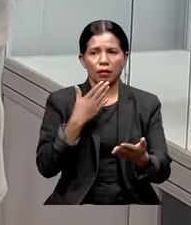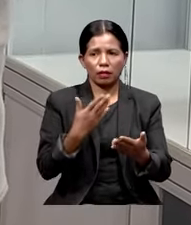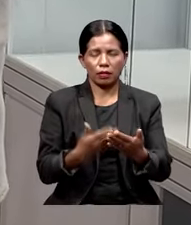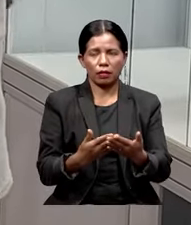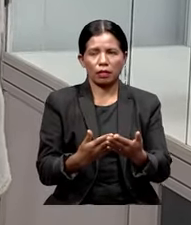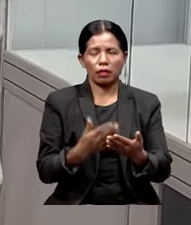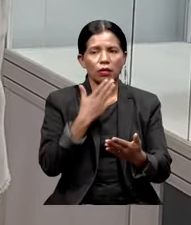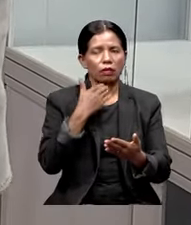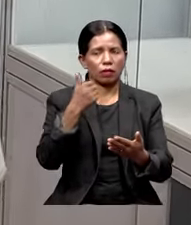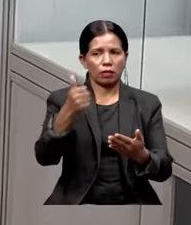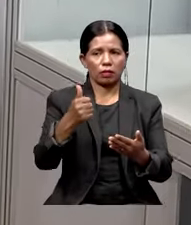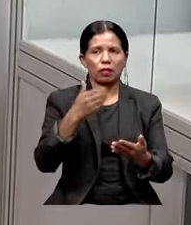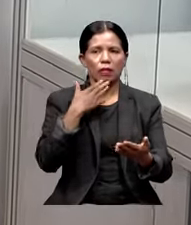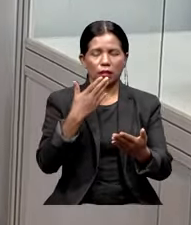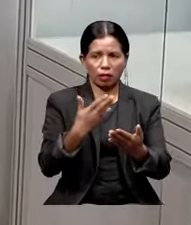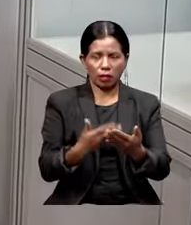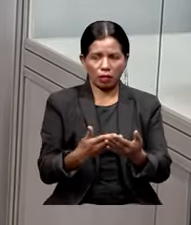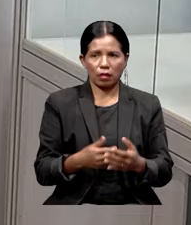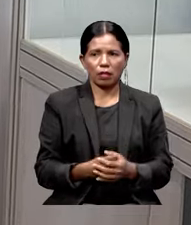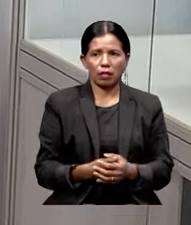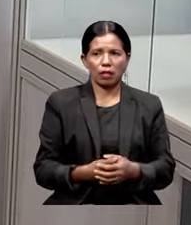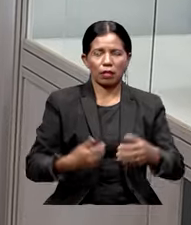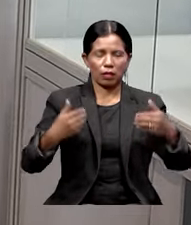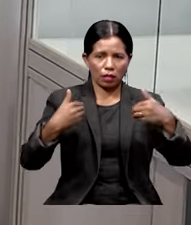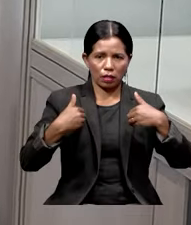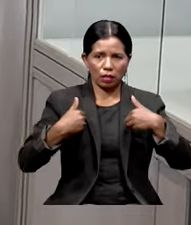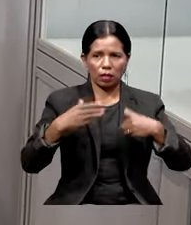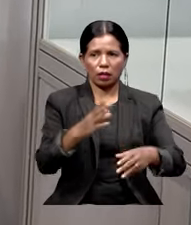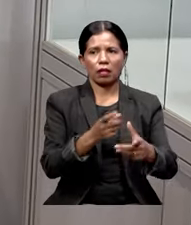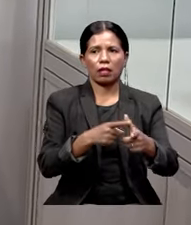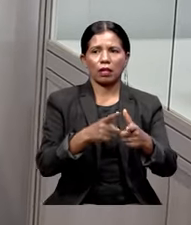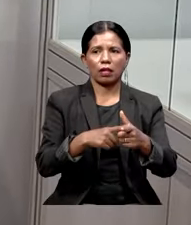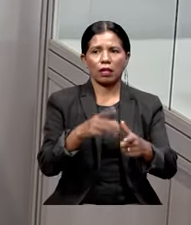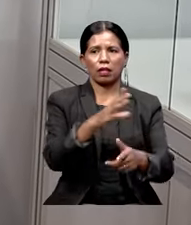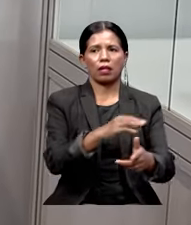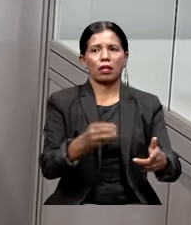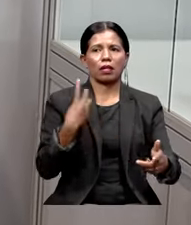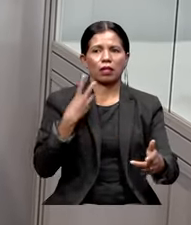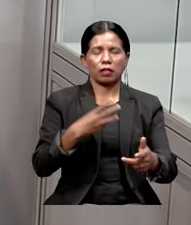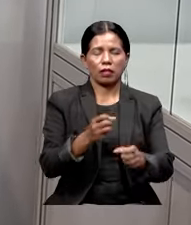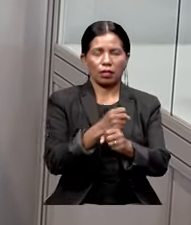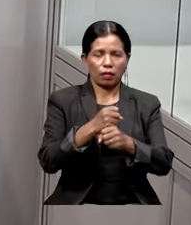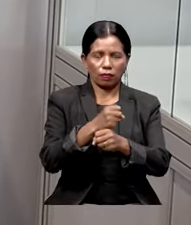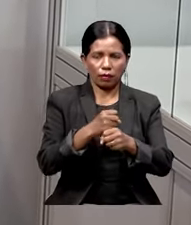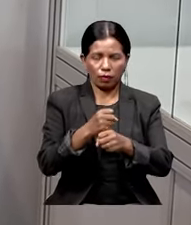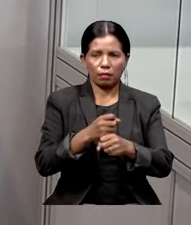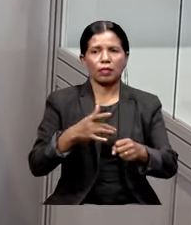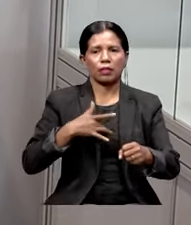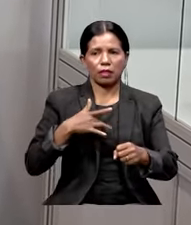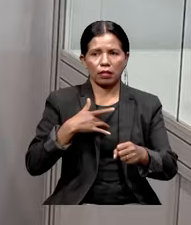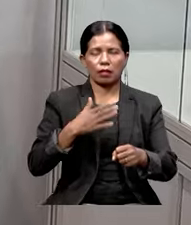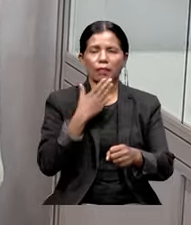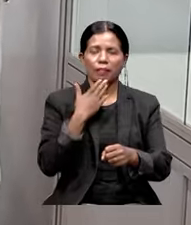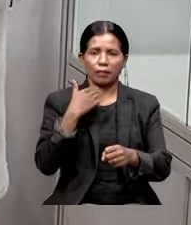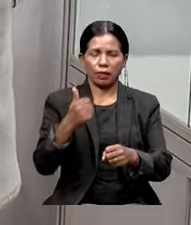Ninya testi dia tu fali tambahnya ia habai formi dar nebe ninya kafe mus sinti ia midar